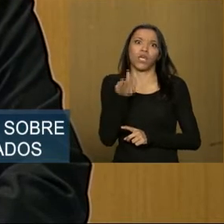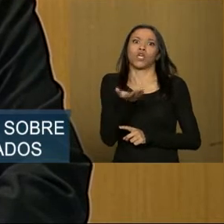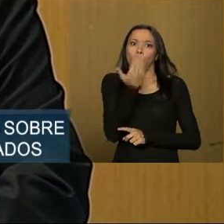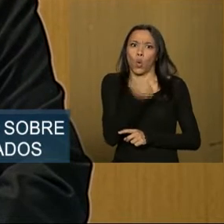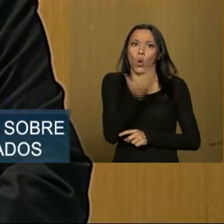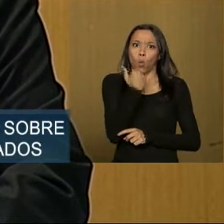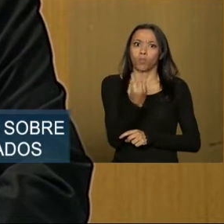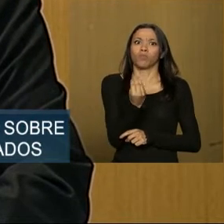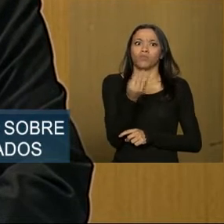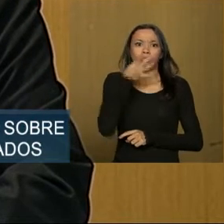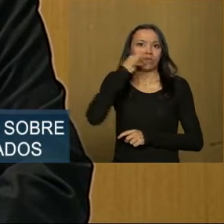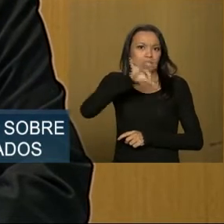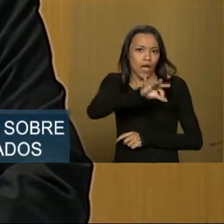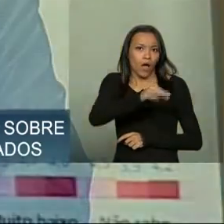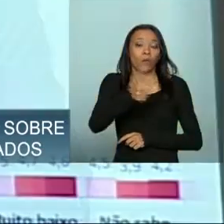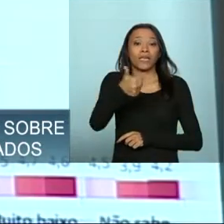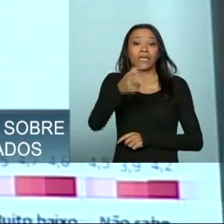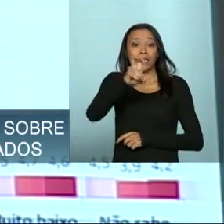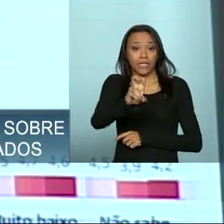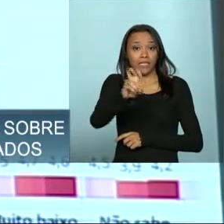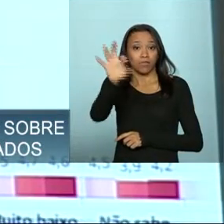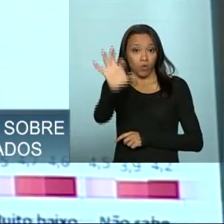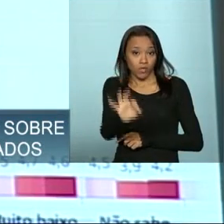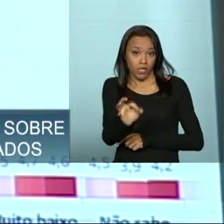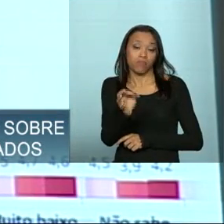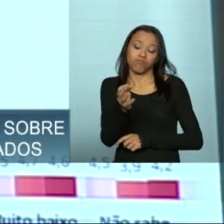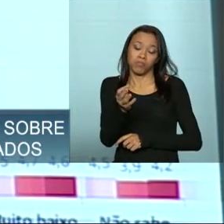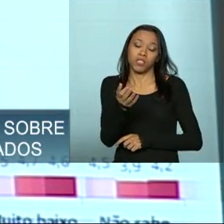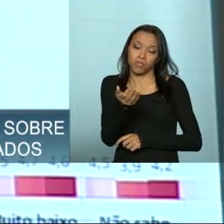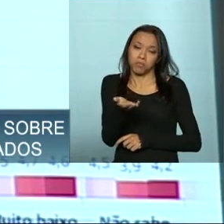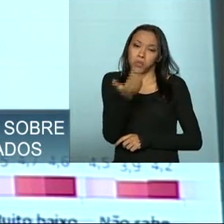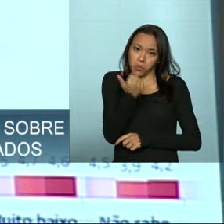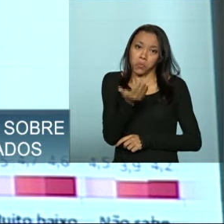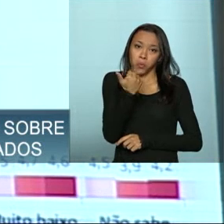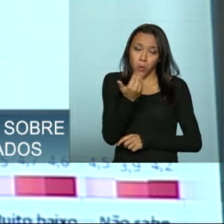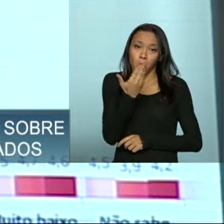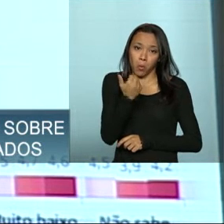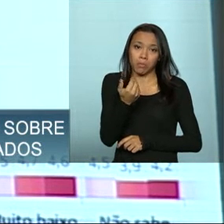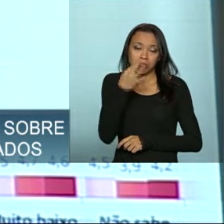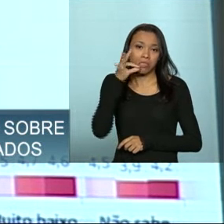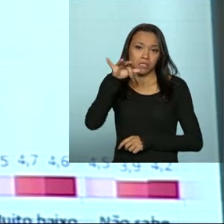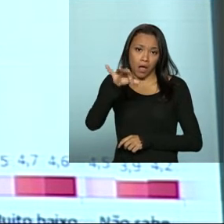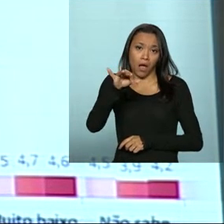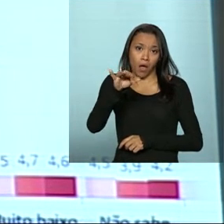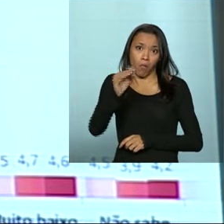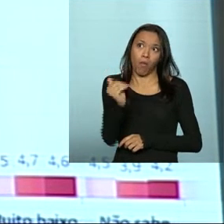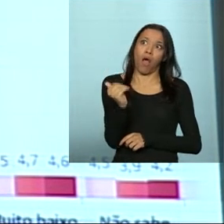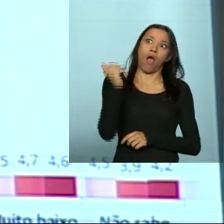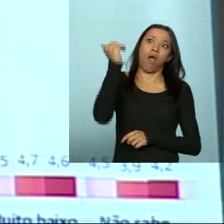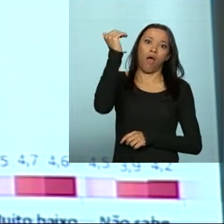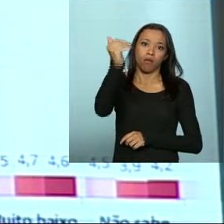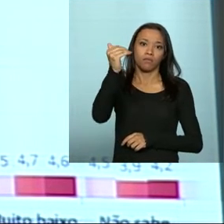sal, 15% dizendo que consome sal de forma elevada,